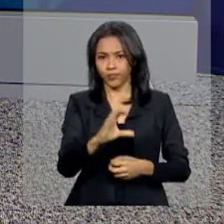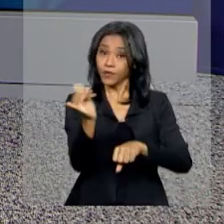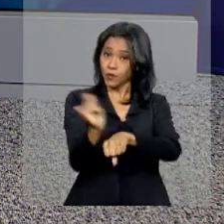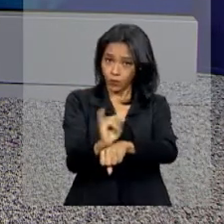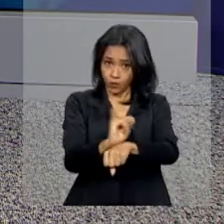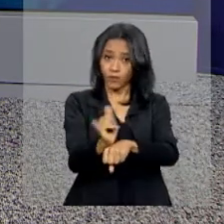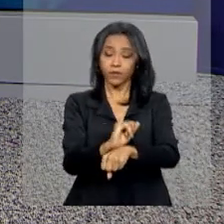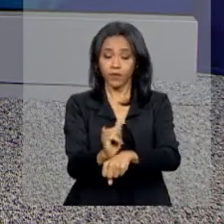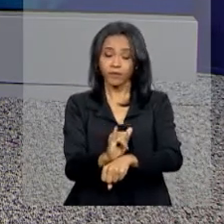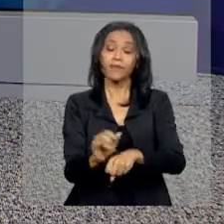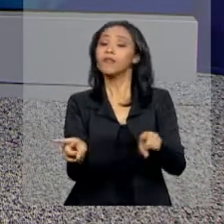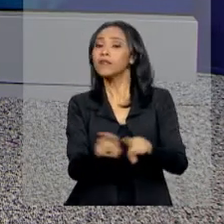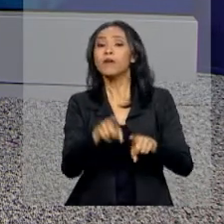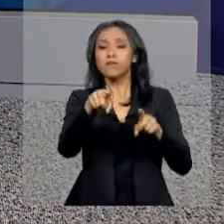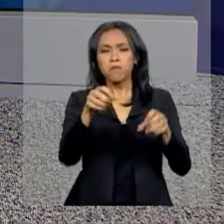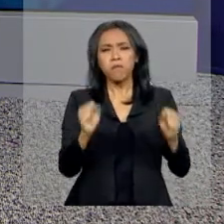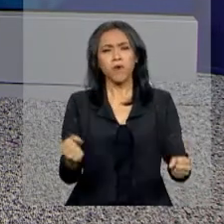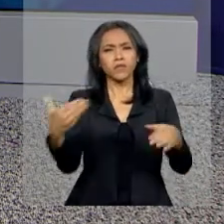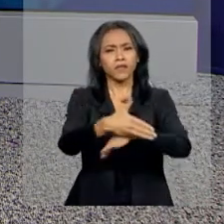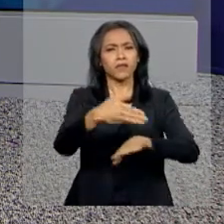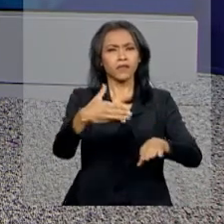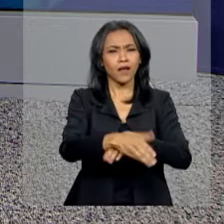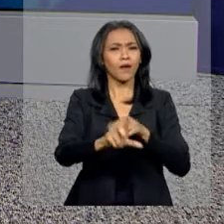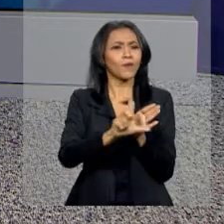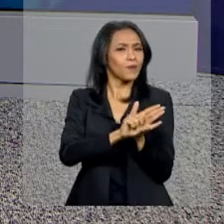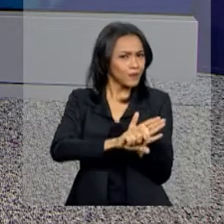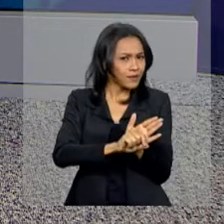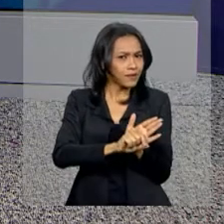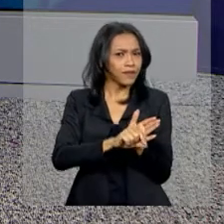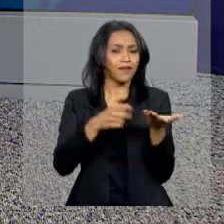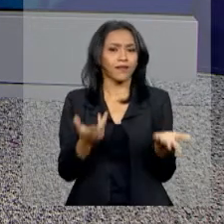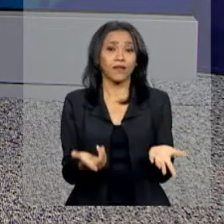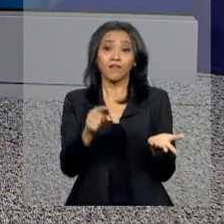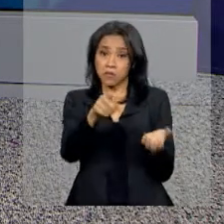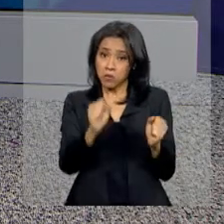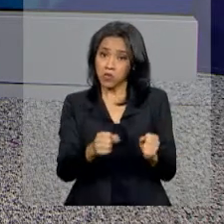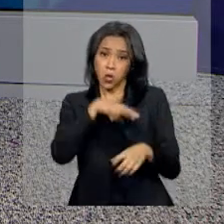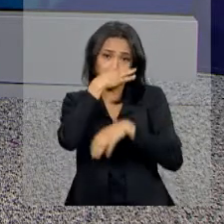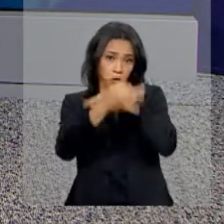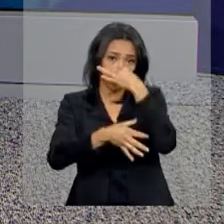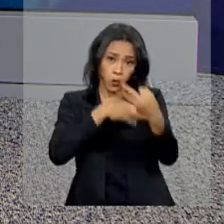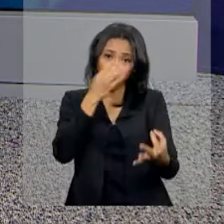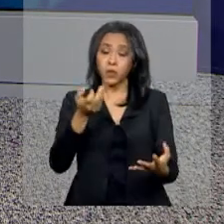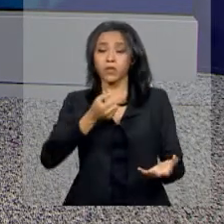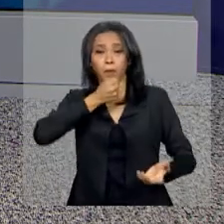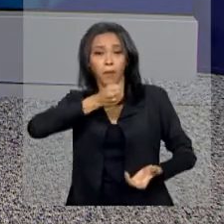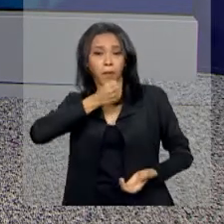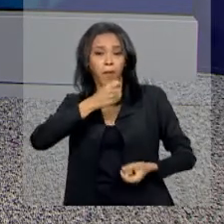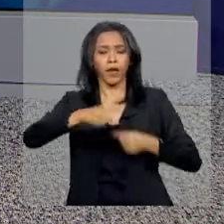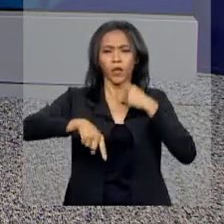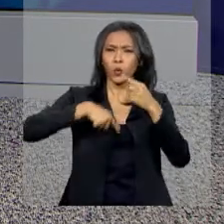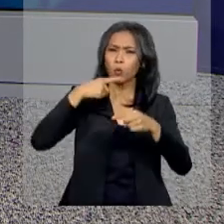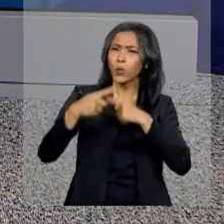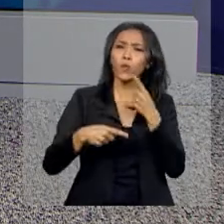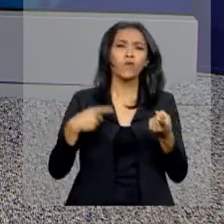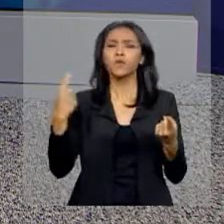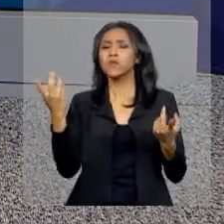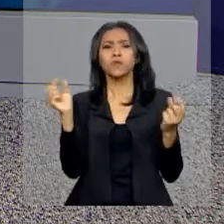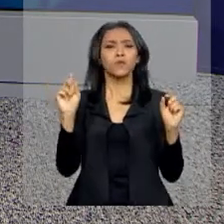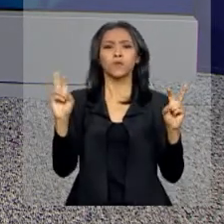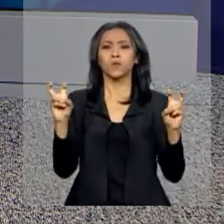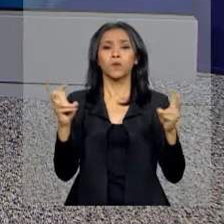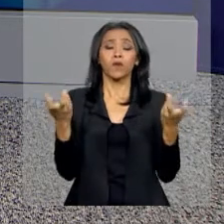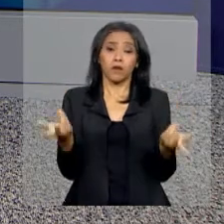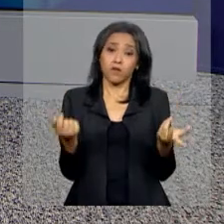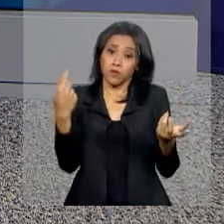youtube acesse também o nosso perfil no twitter você pode mandar sugestões de reportagens e dúvidas sobre programas e